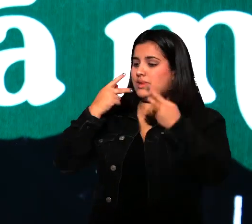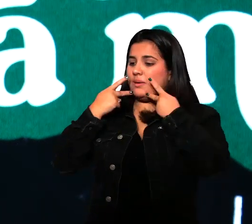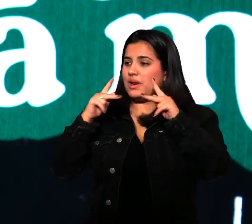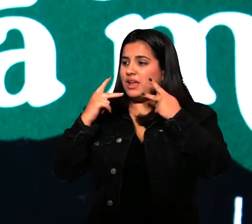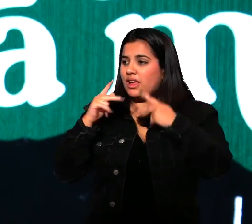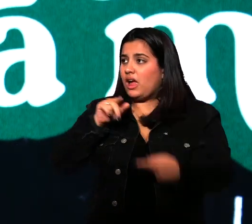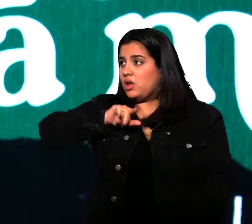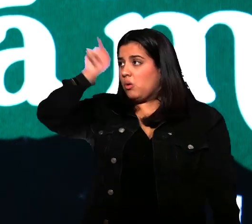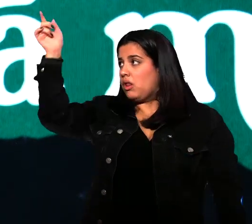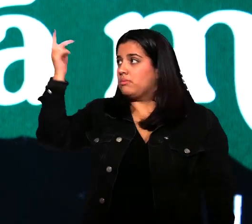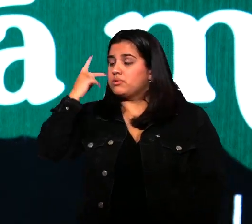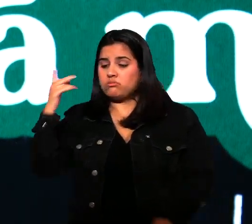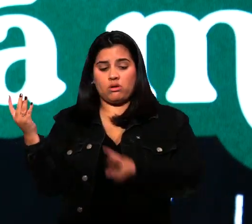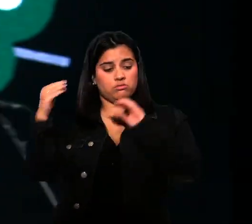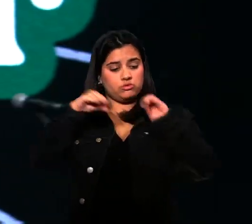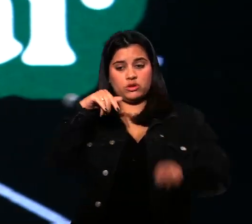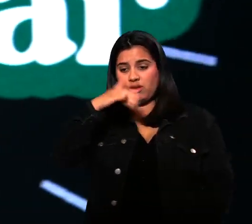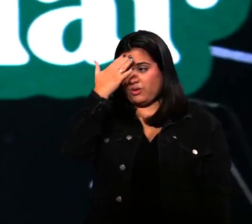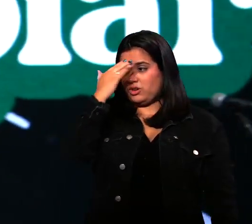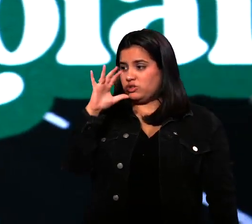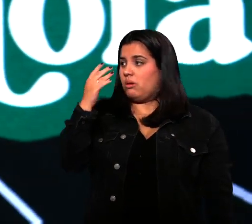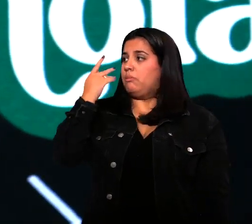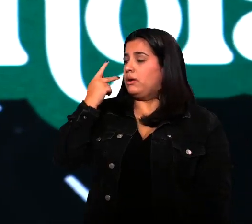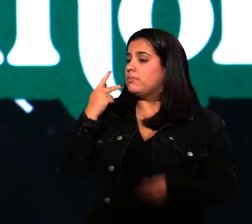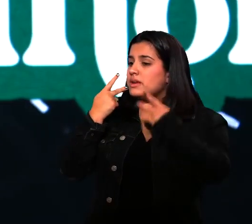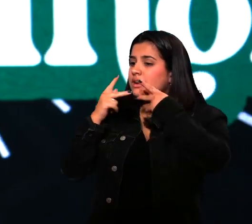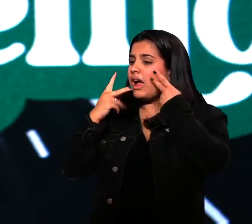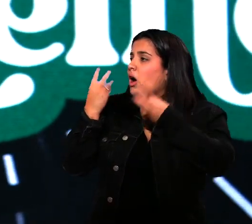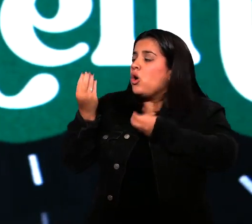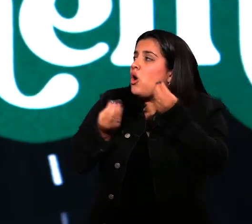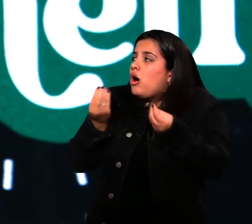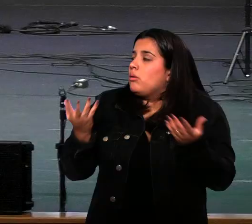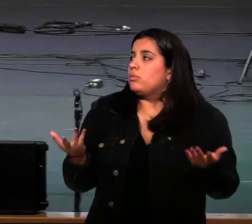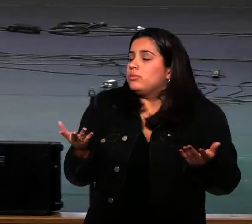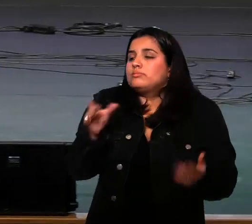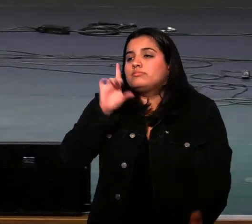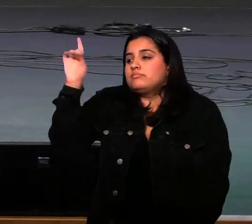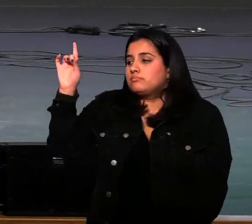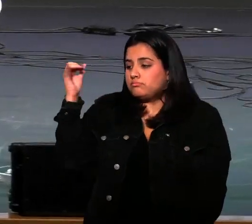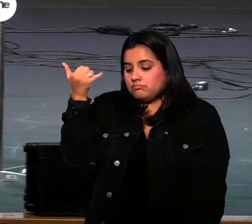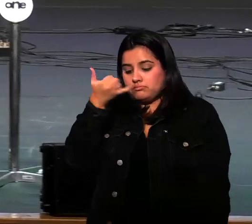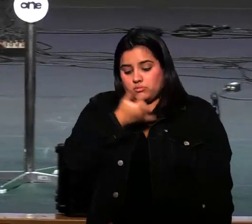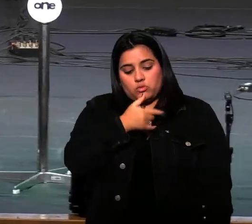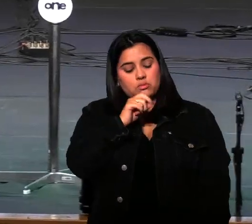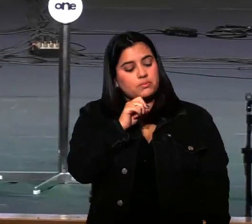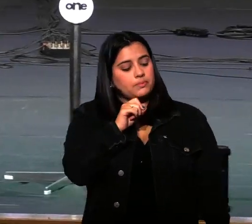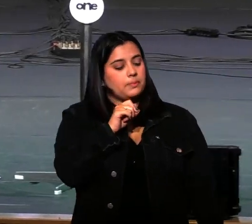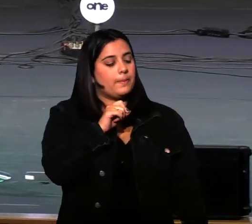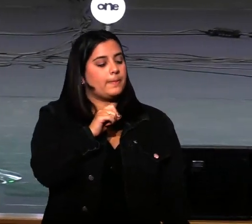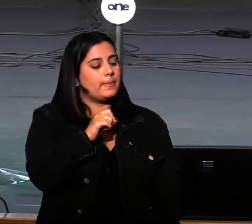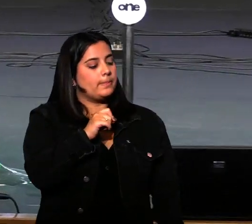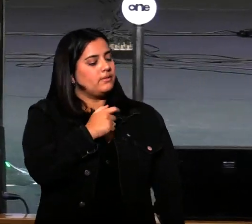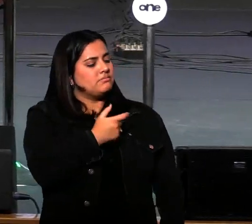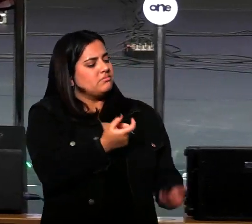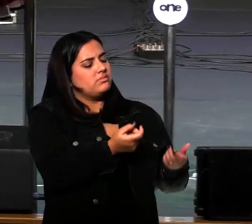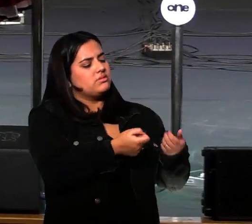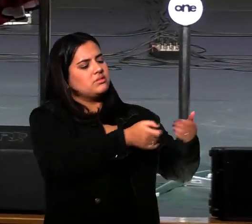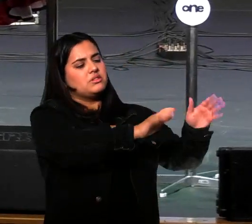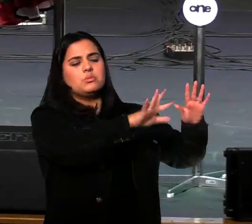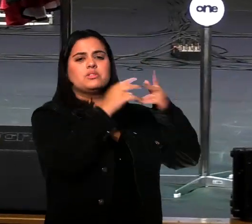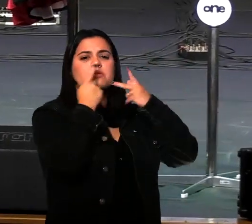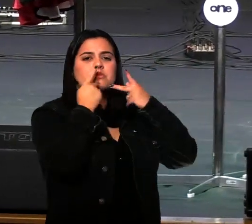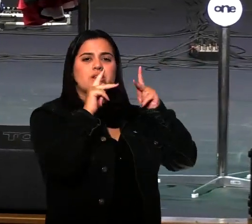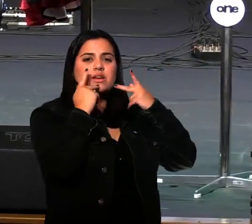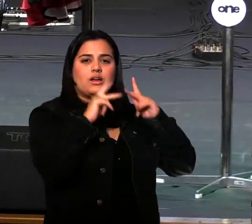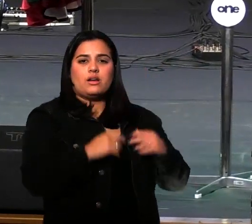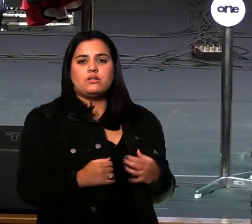Paulo para cá, estão pagando as despesas, como é que eu não vou pregar a mensagem? E aí Deus visitou e falou assim, filho, não precisa pregar, faz